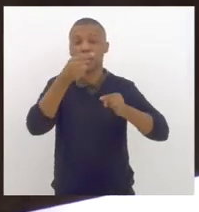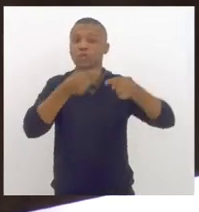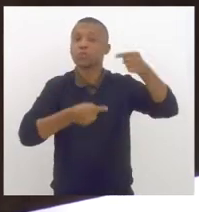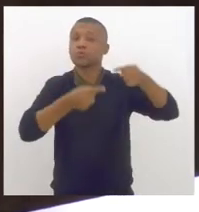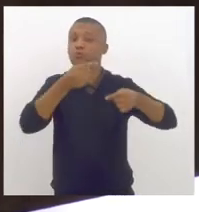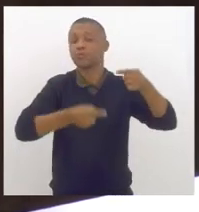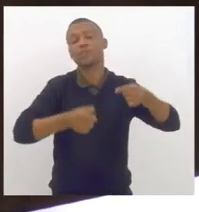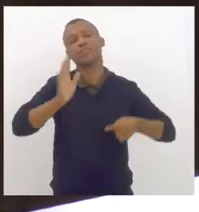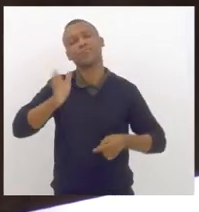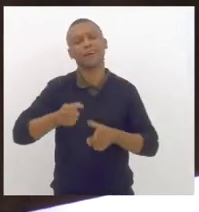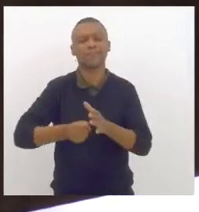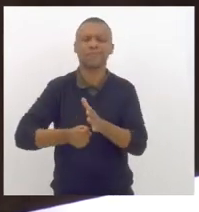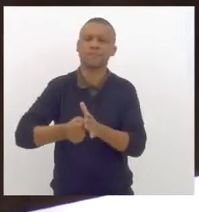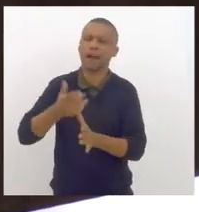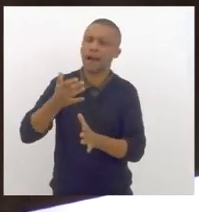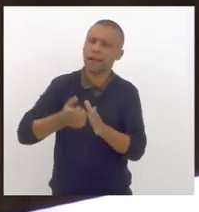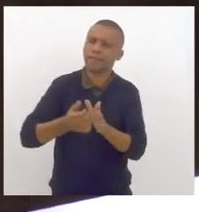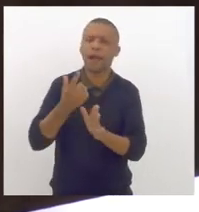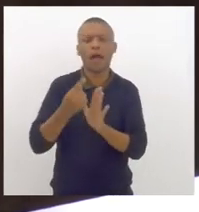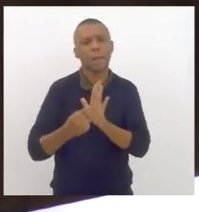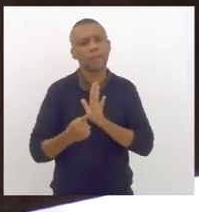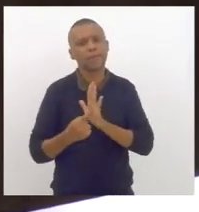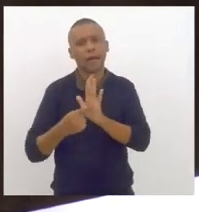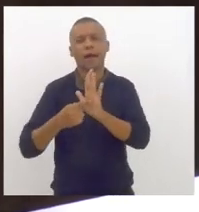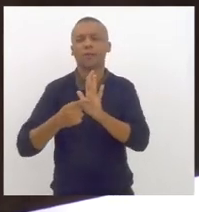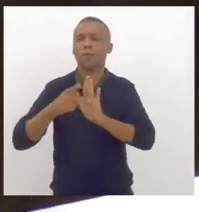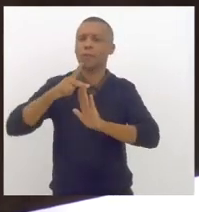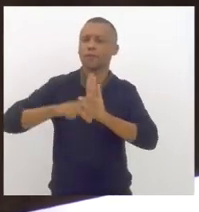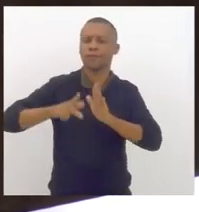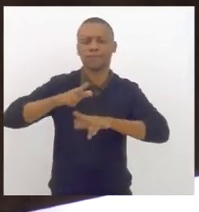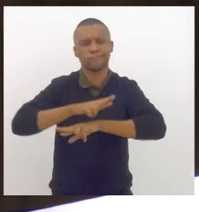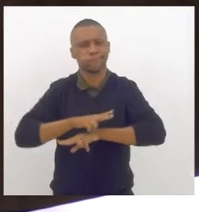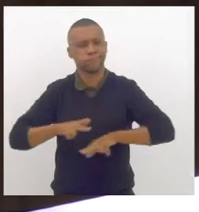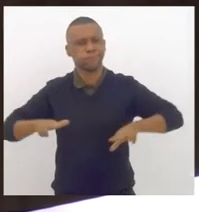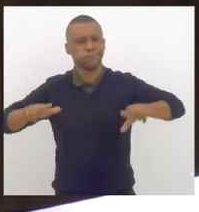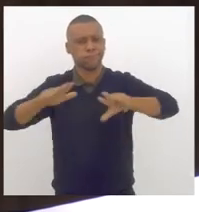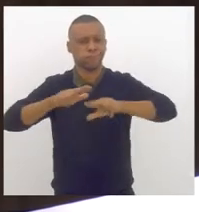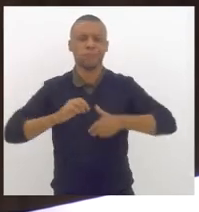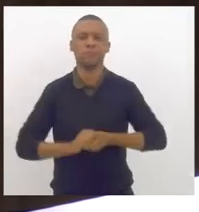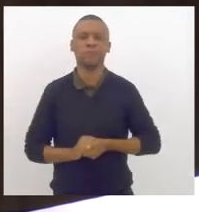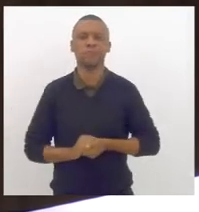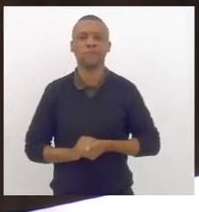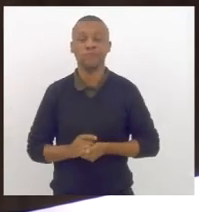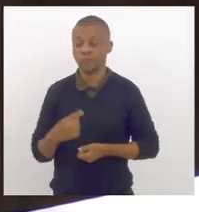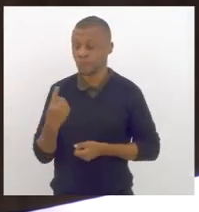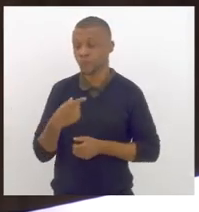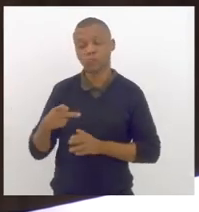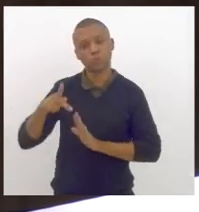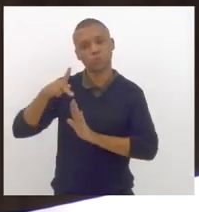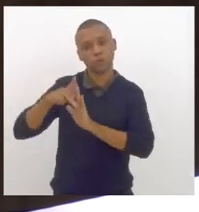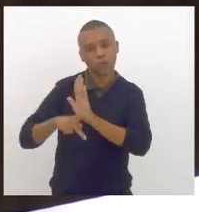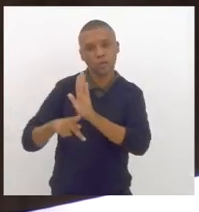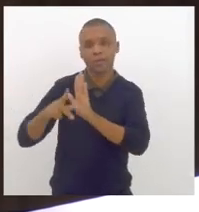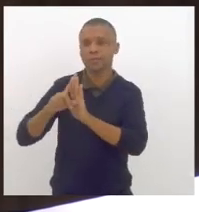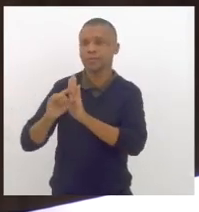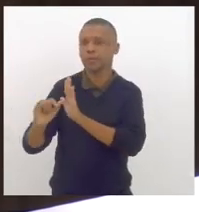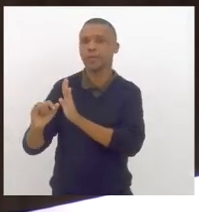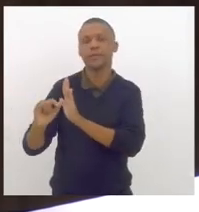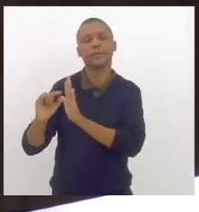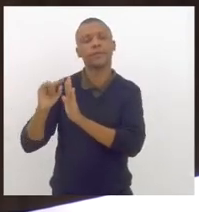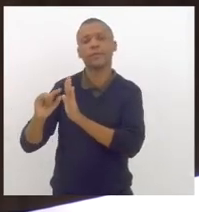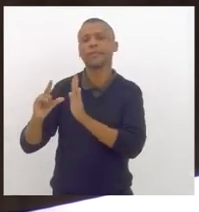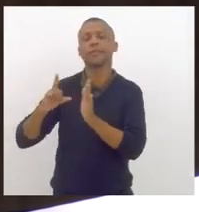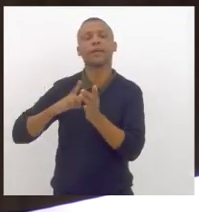muitas vezes e apresentado diversos projetos, esse nosso projeto é um projeto que, primeiro, ele